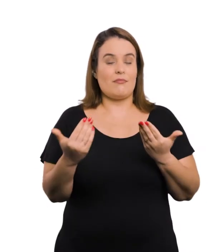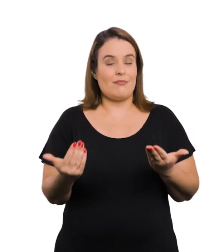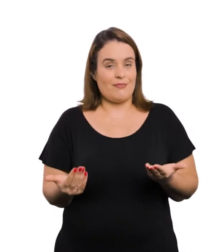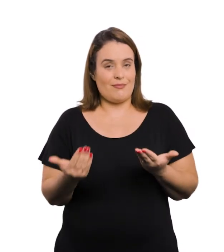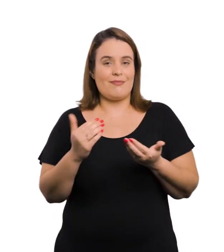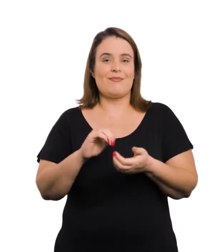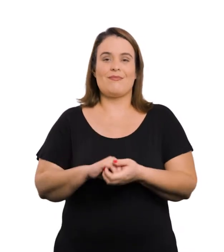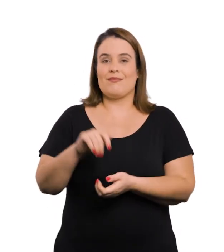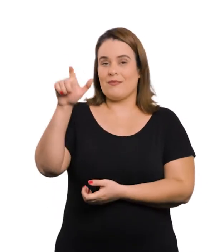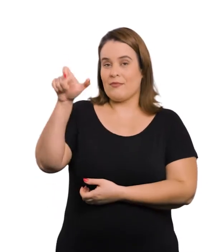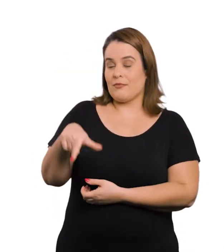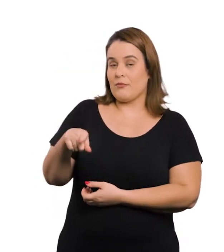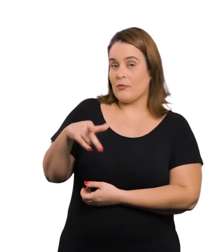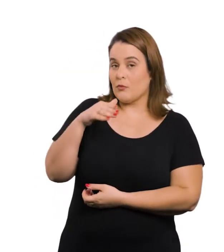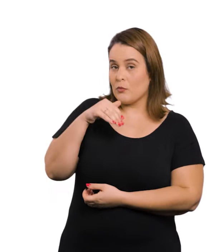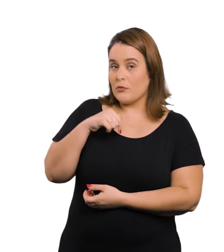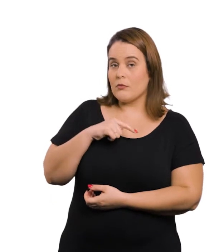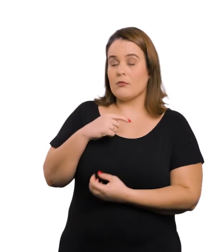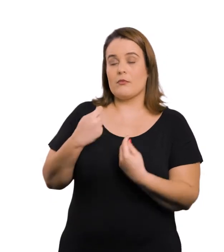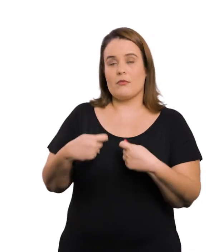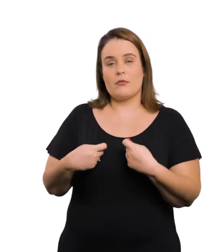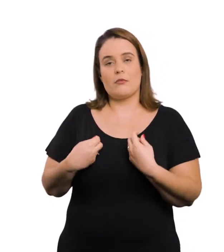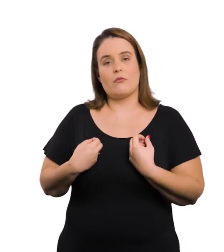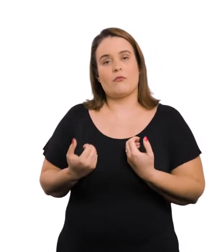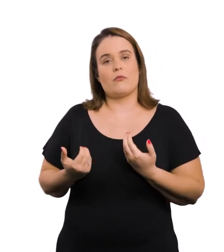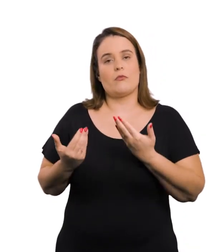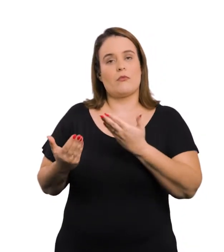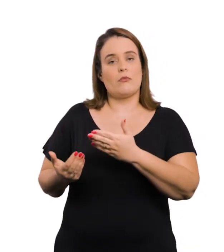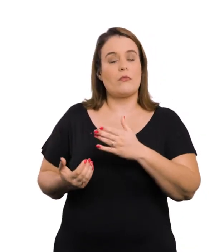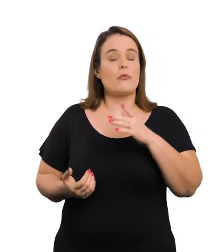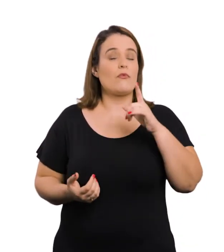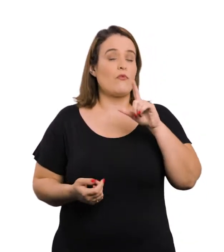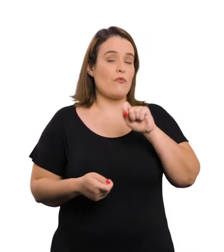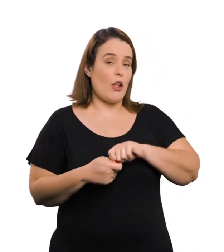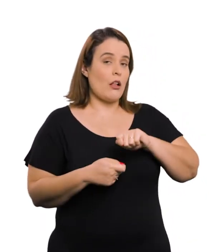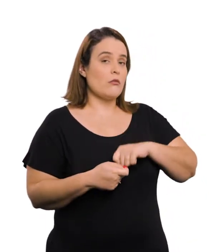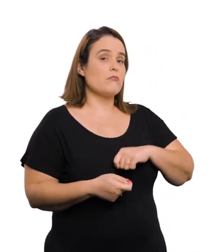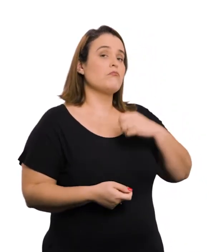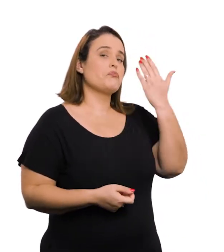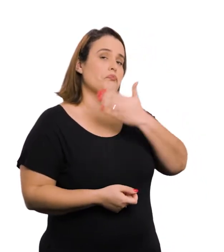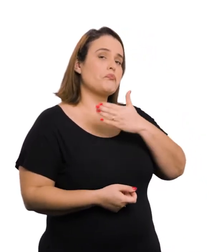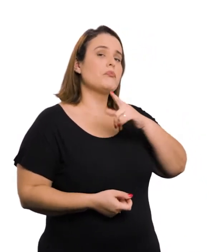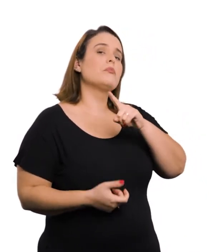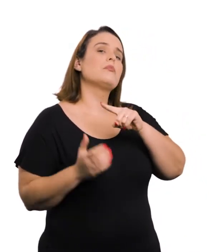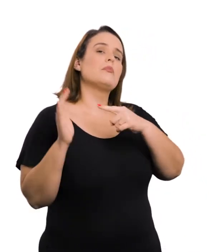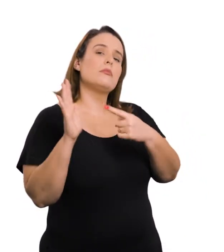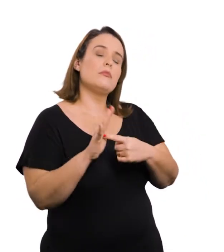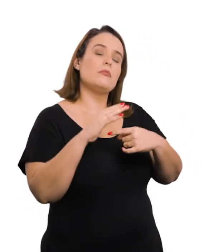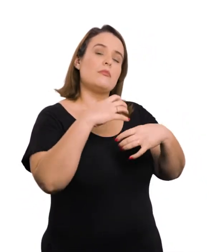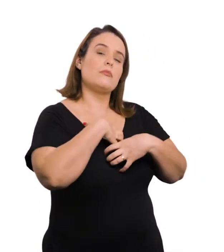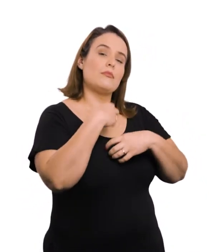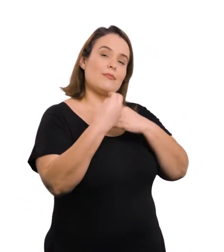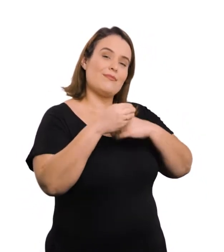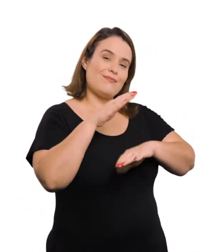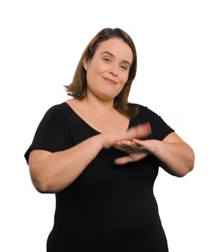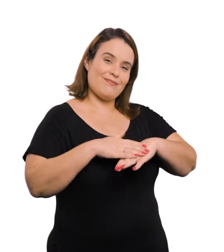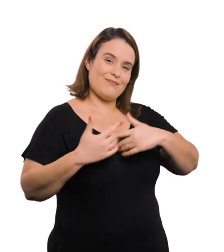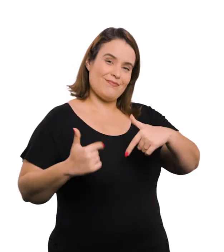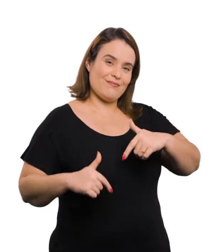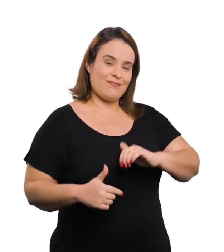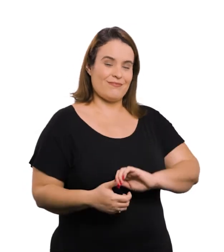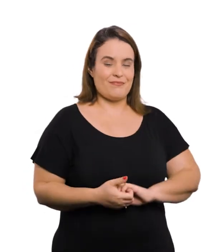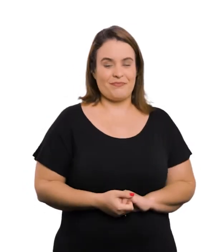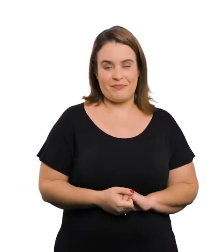Assim sendo, ao candidato deve ser dada a oportunidade de fazer um teste para revelar suas reais condições de